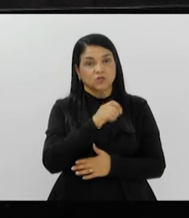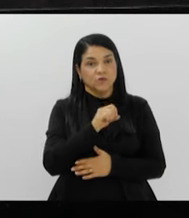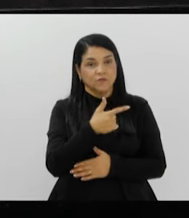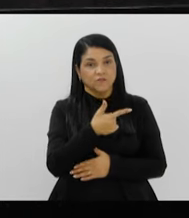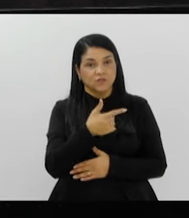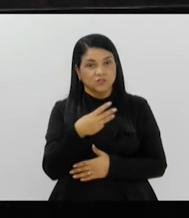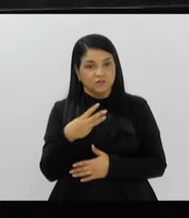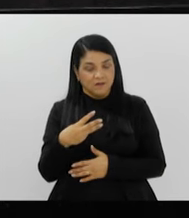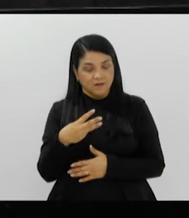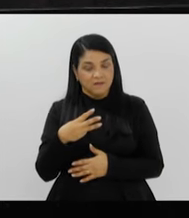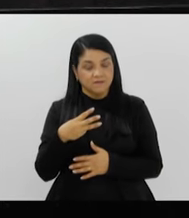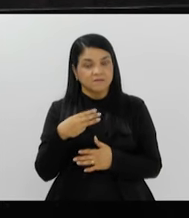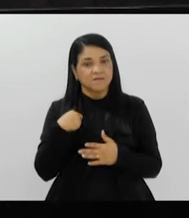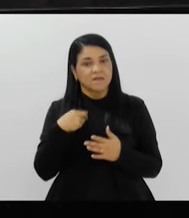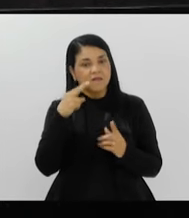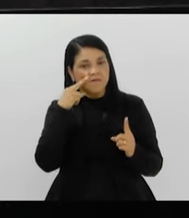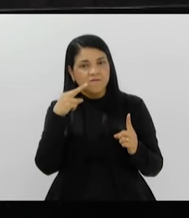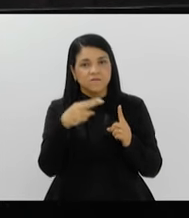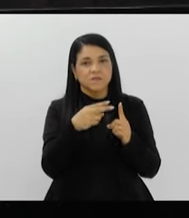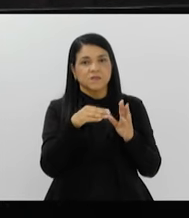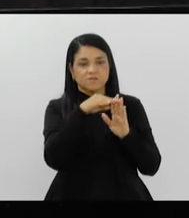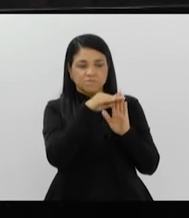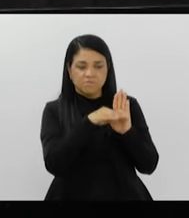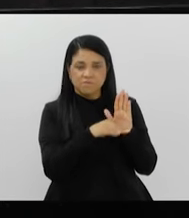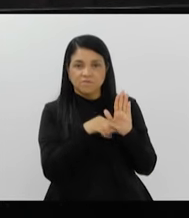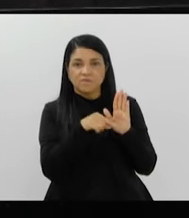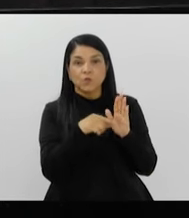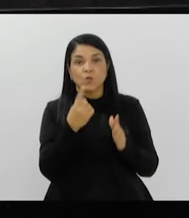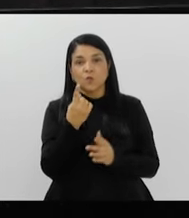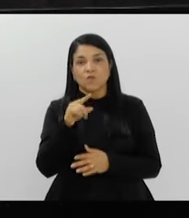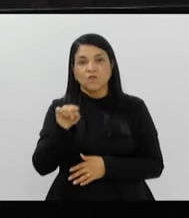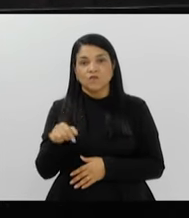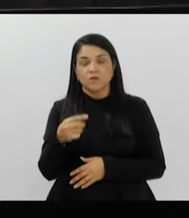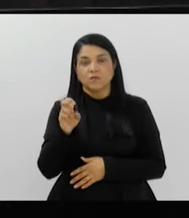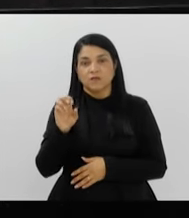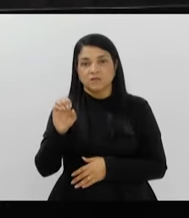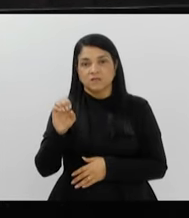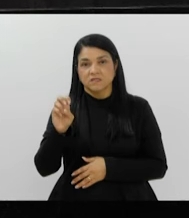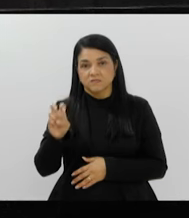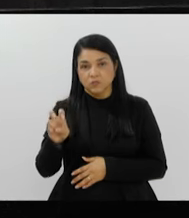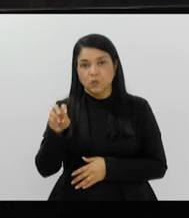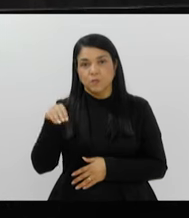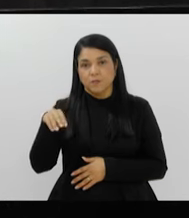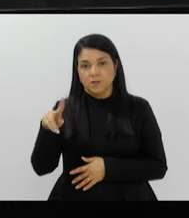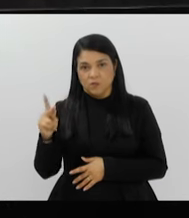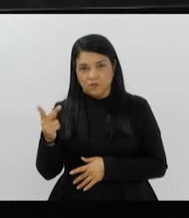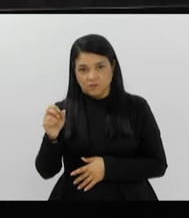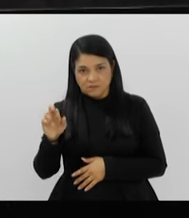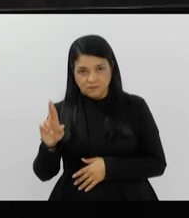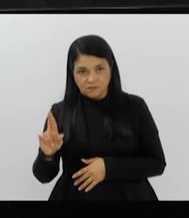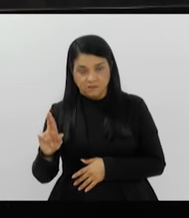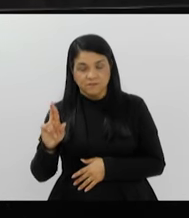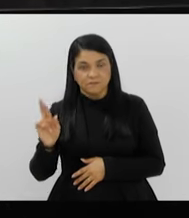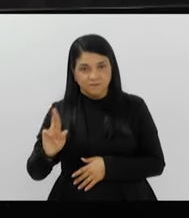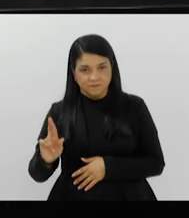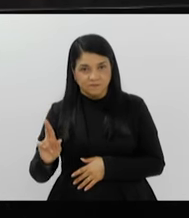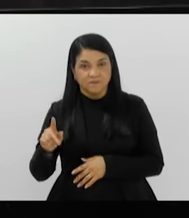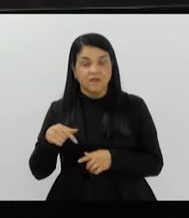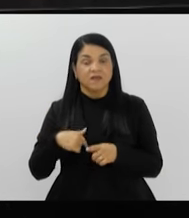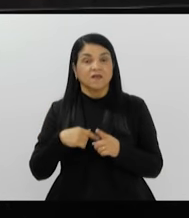previa para este programa o valor de 1,5 milhões, enquanto a estimativa